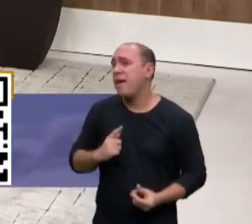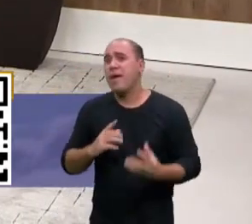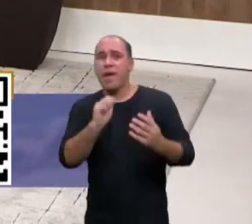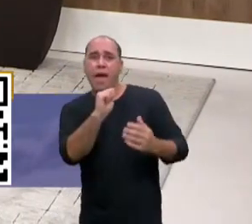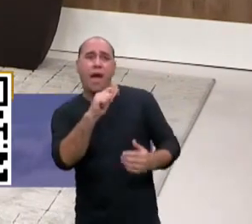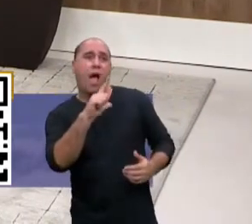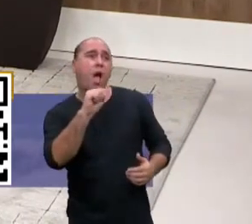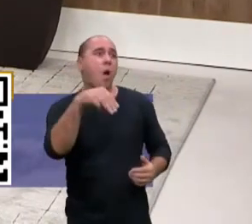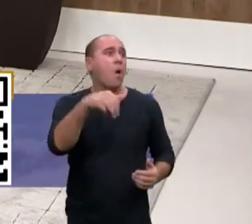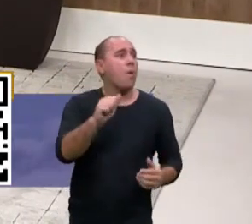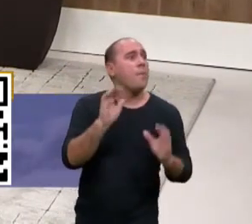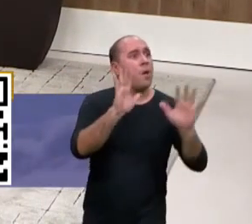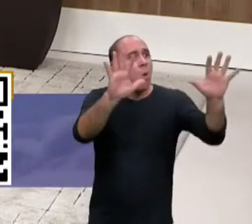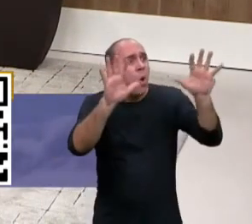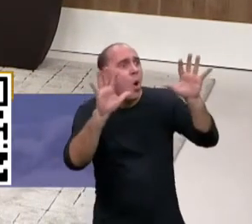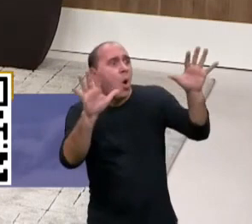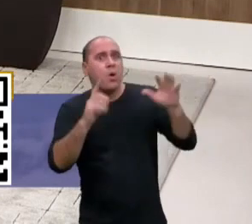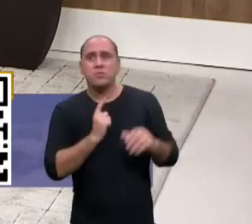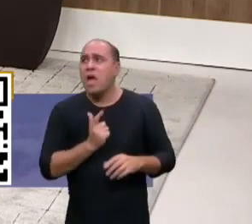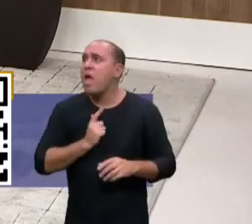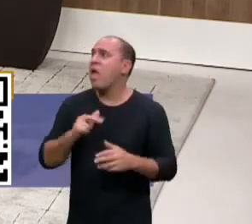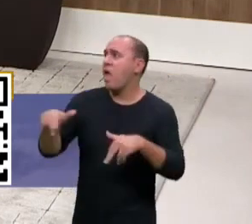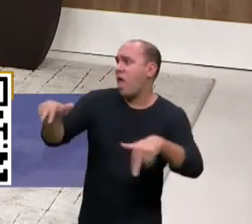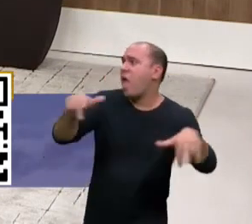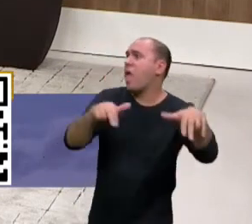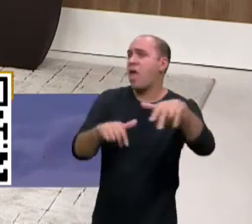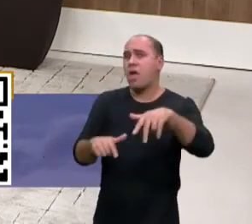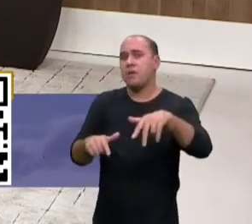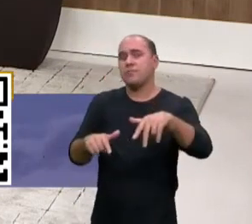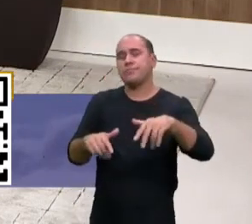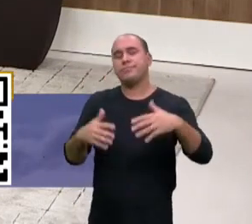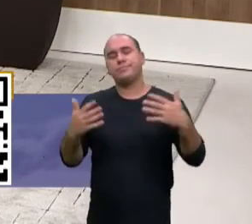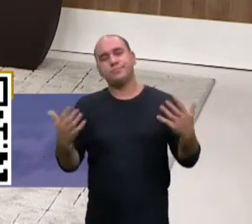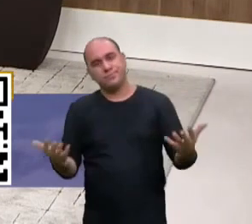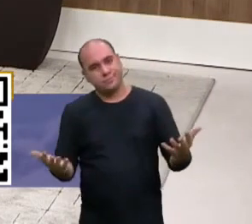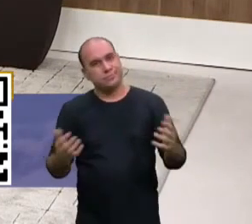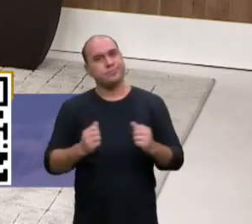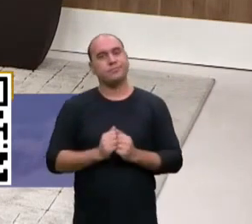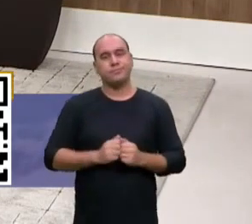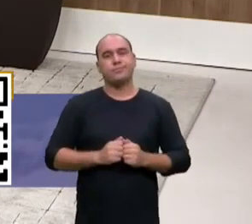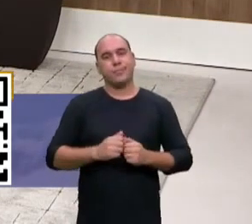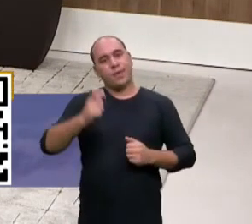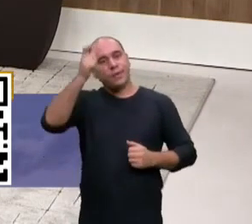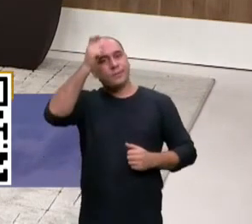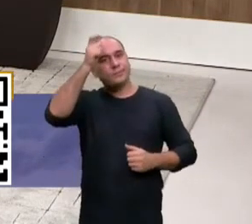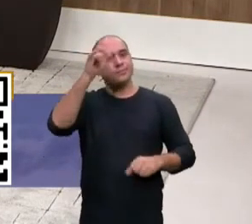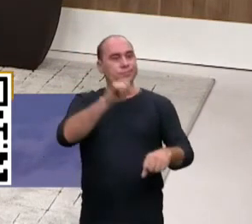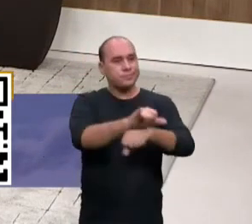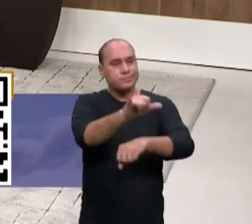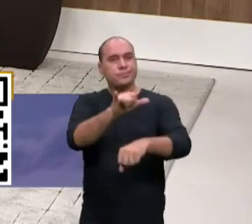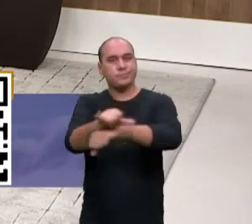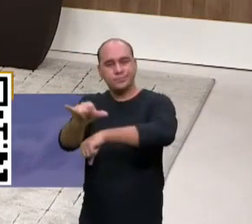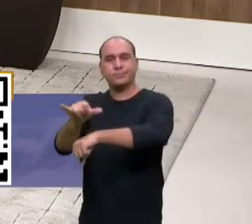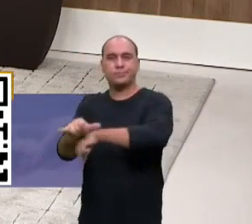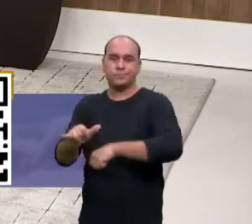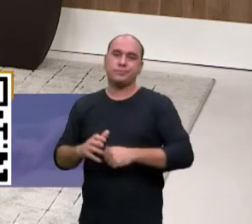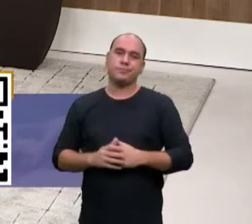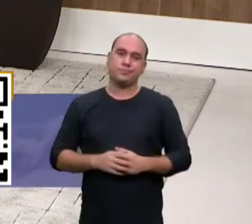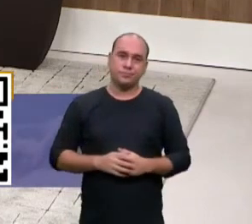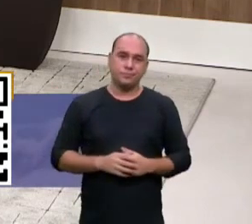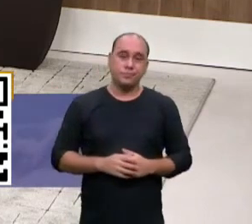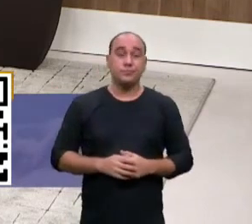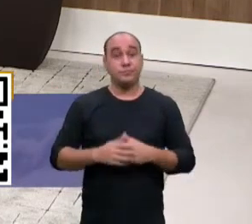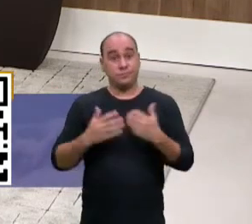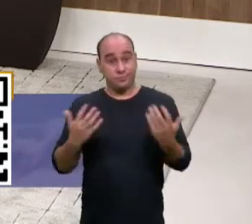doutrina da serpente Ah entendeu então se você aprendeu que a alma não morre que a pessoa quando morre a alma